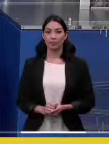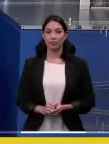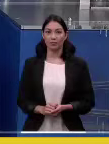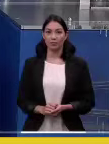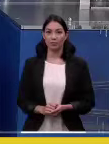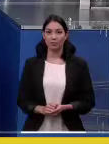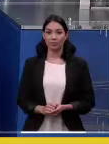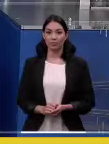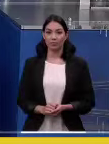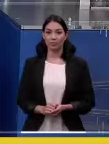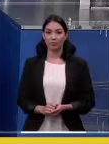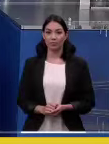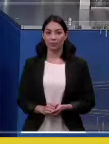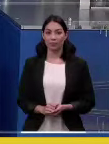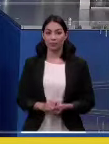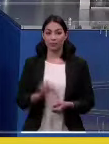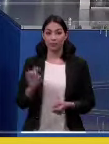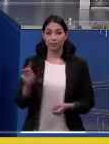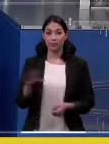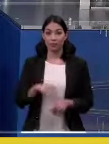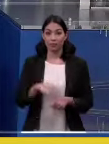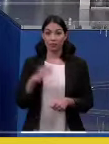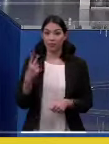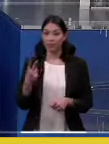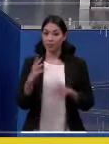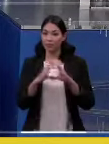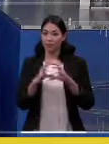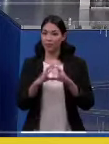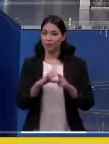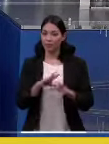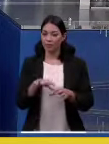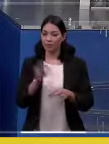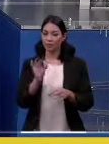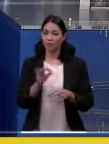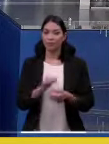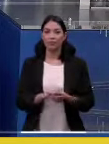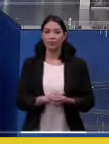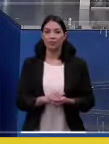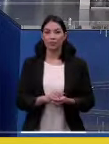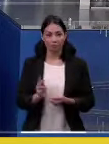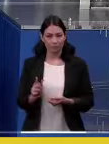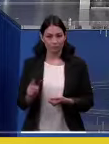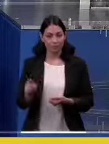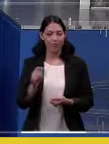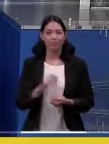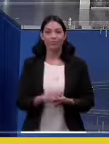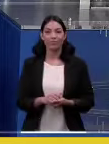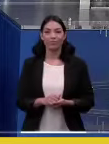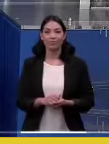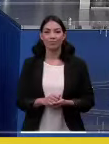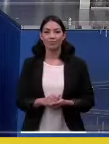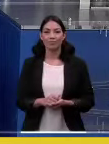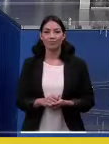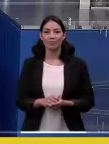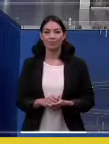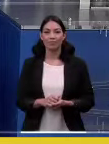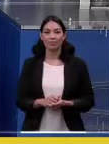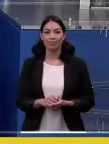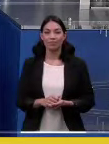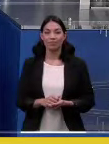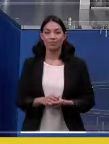Agora falta pouco. Faltam apenas 2 números. Vamos seguir sorteando. Ainda hoje tem dupla